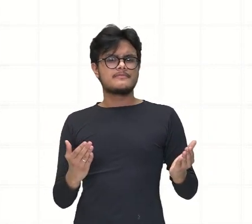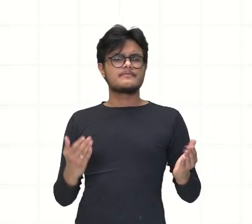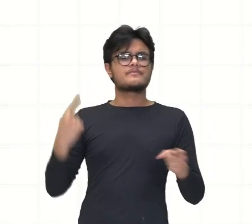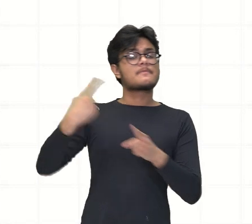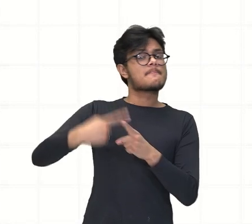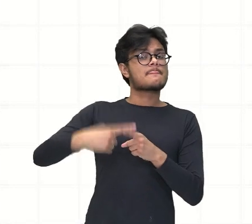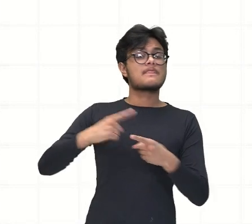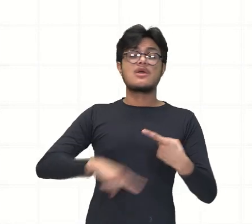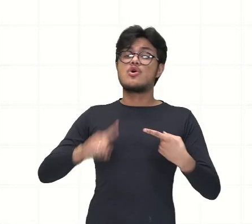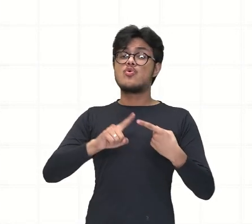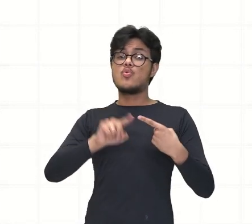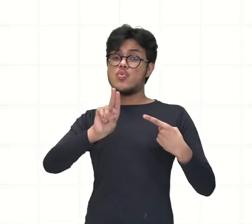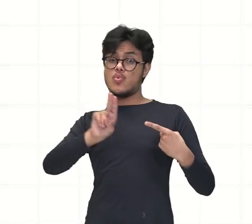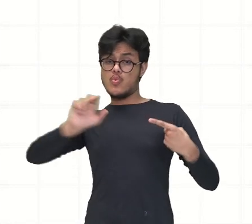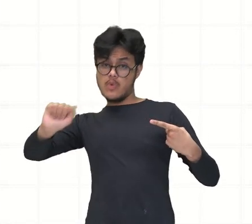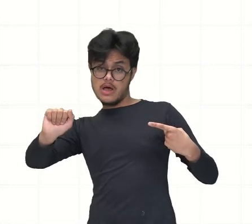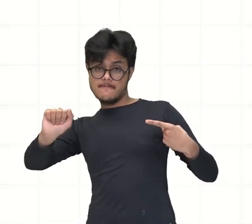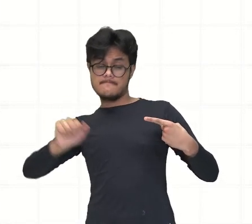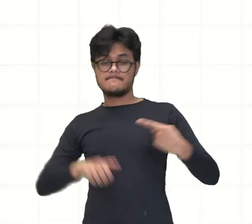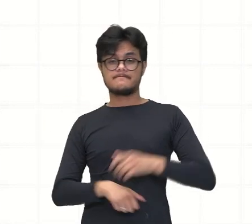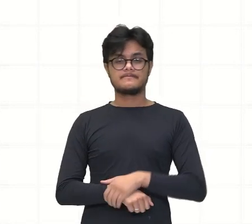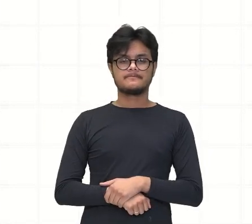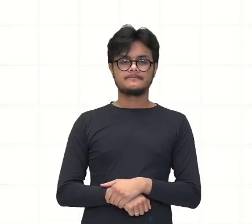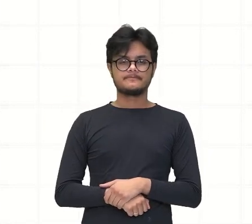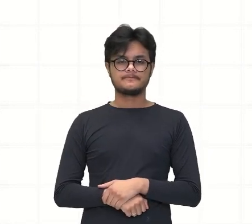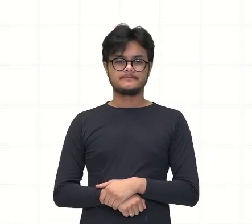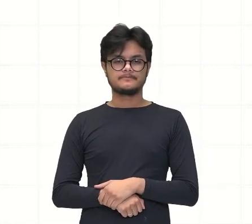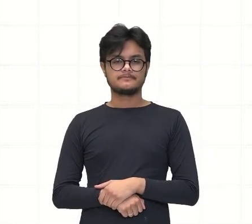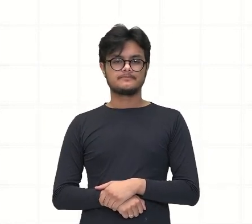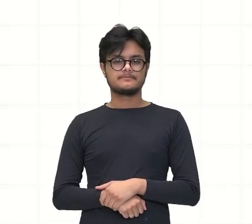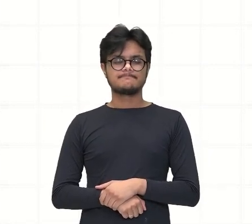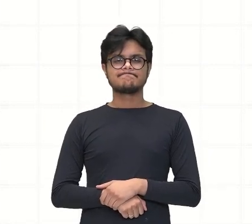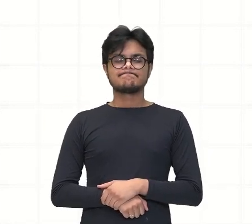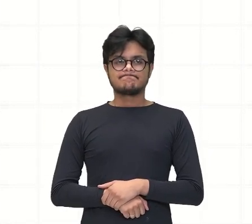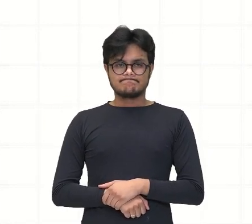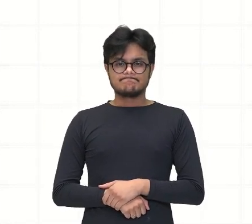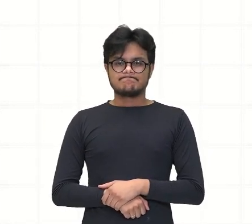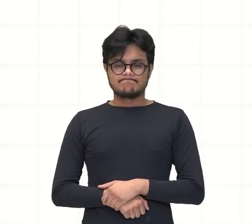distância em unidades astronômicas? Ou seja, eu sei que